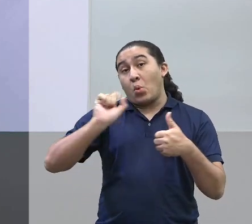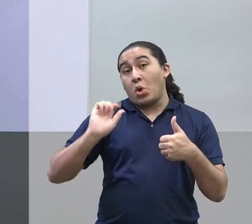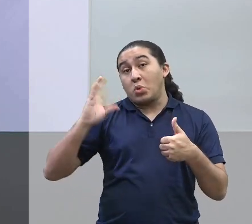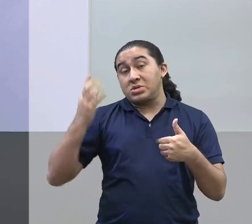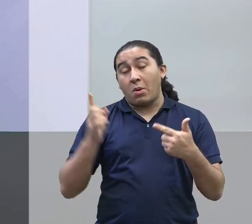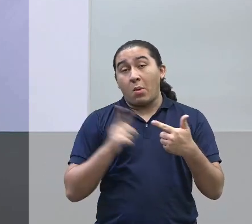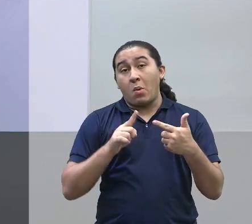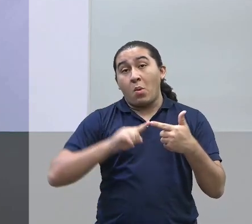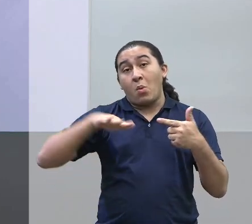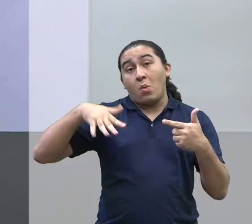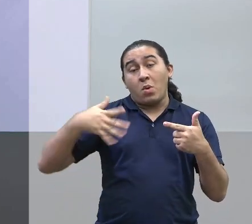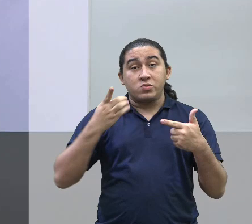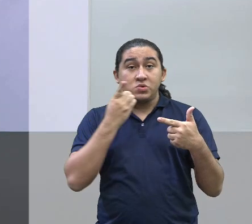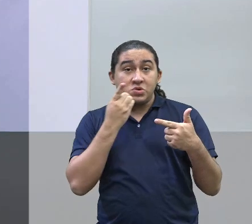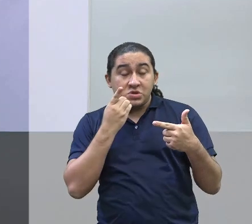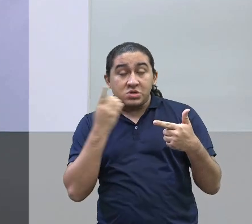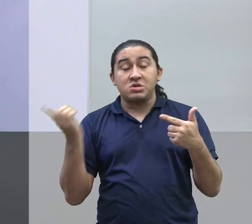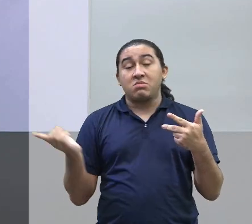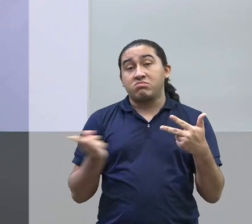quando aconteceu,